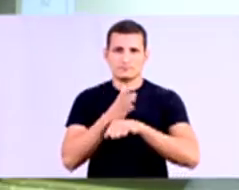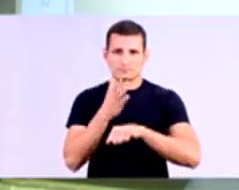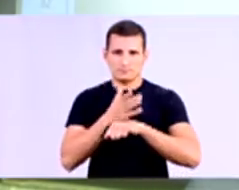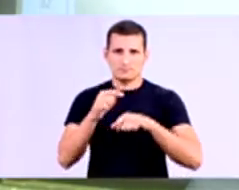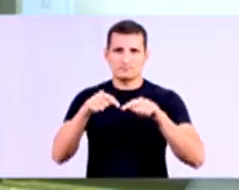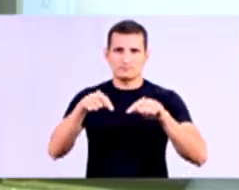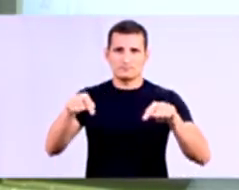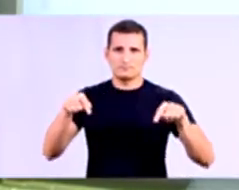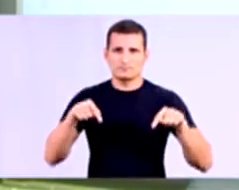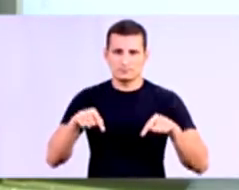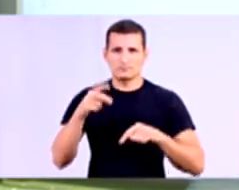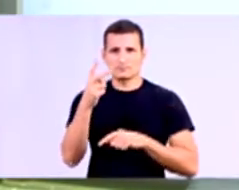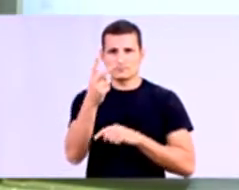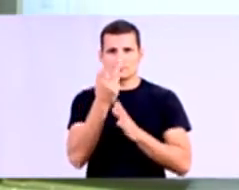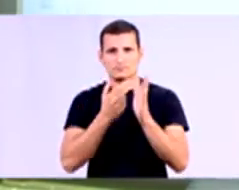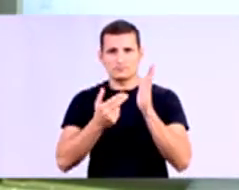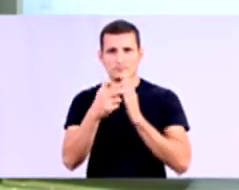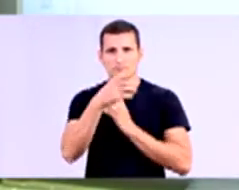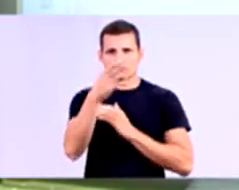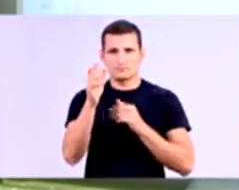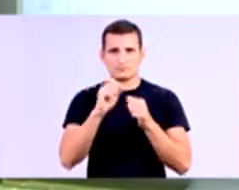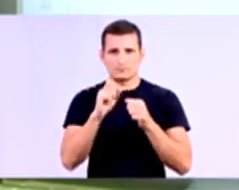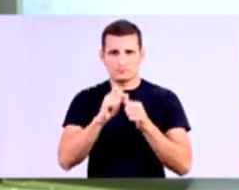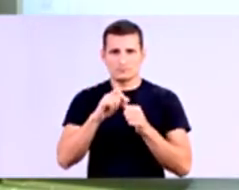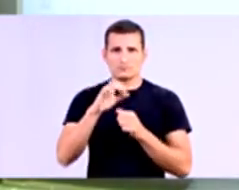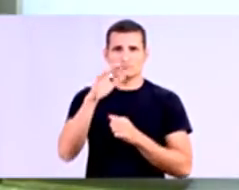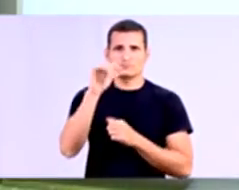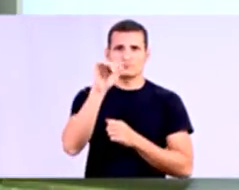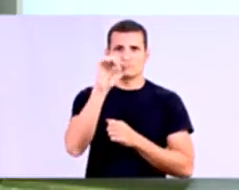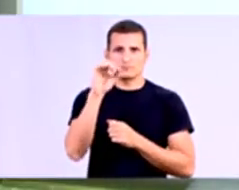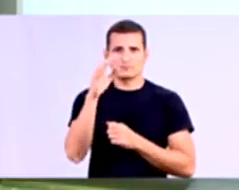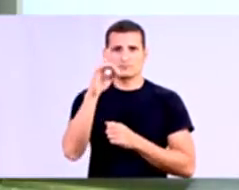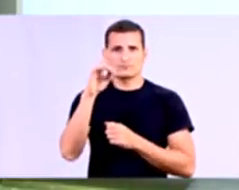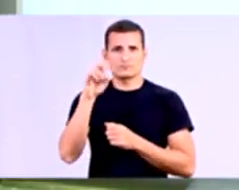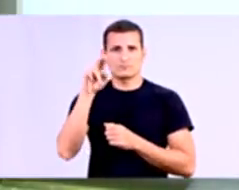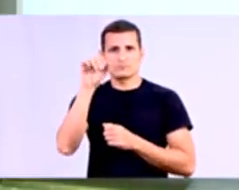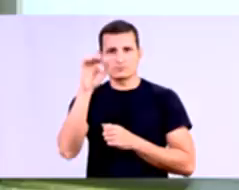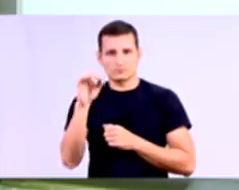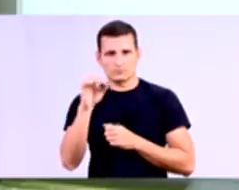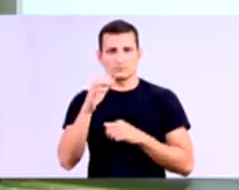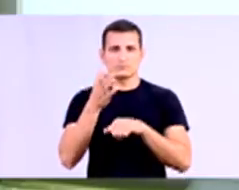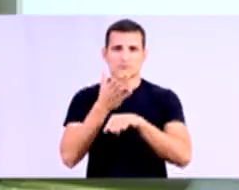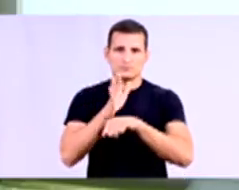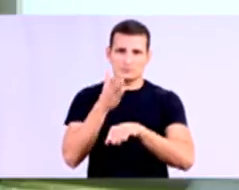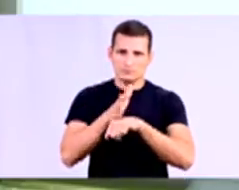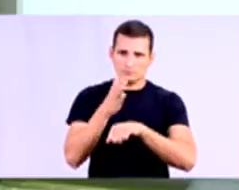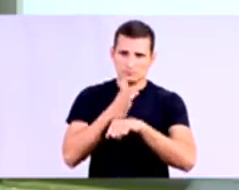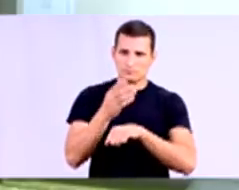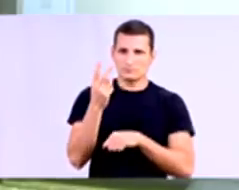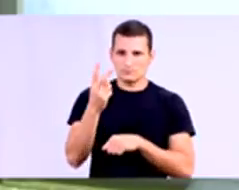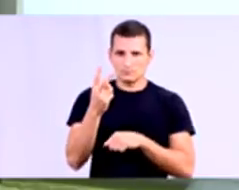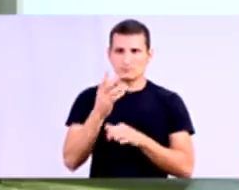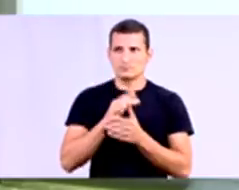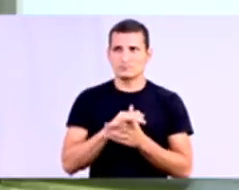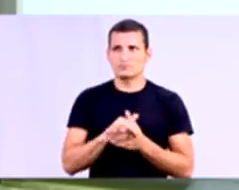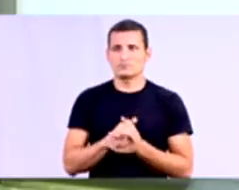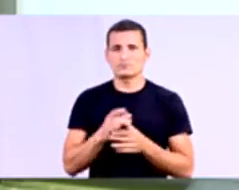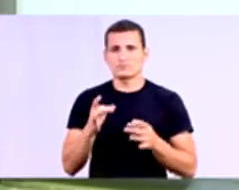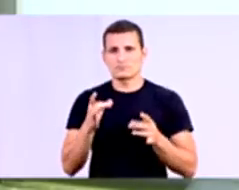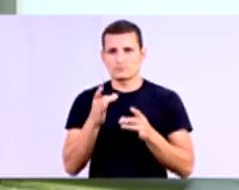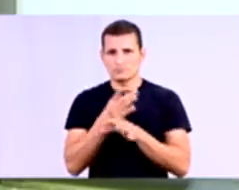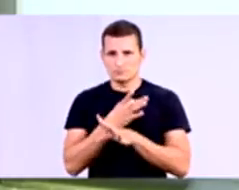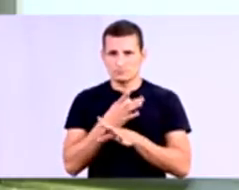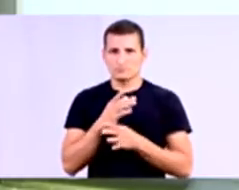sala. São dois diagramas que vocês têm que fazer, que é um diagrama de caso de uso e um diagrama de atividades, para a gente fechar um